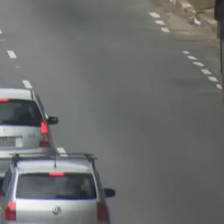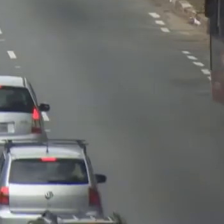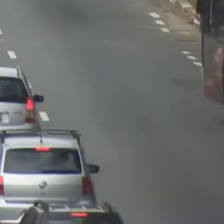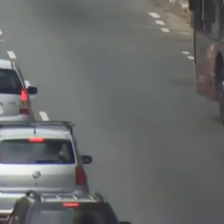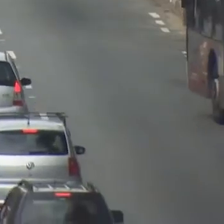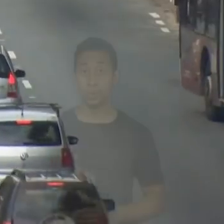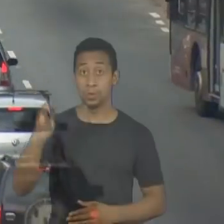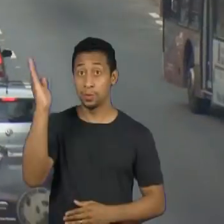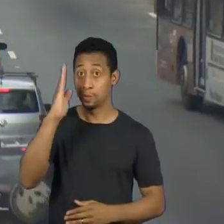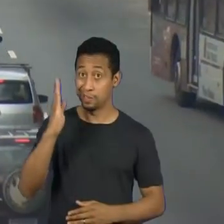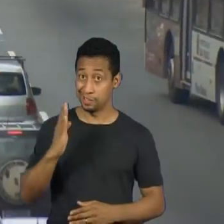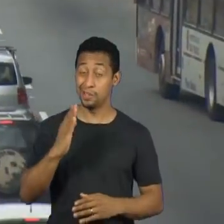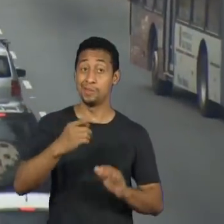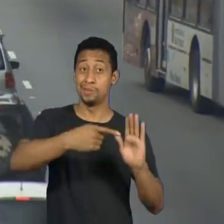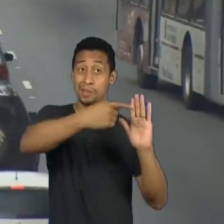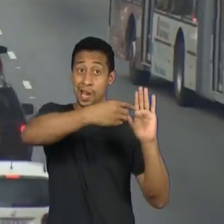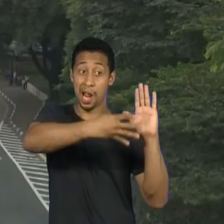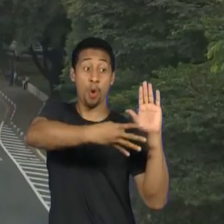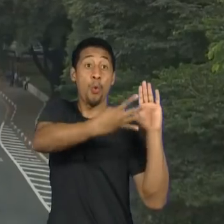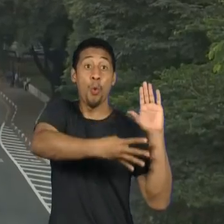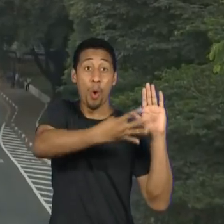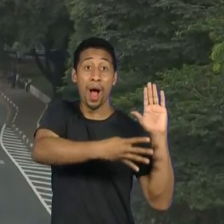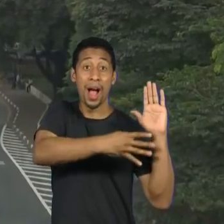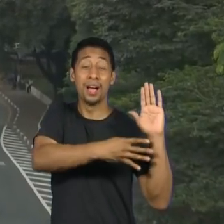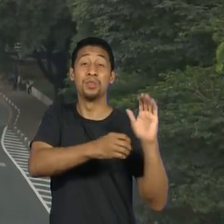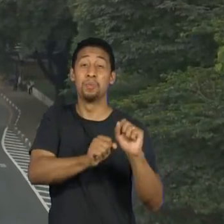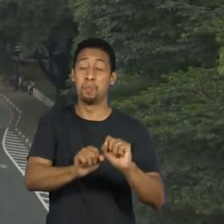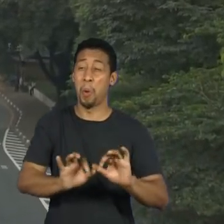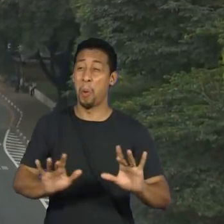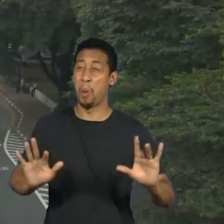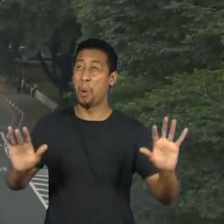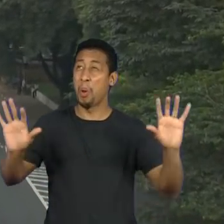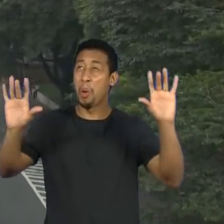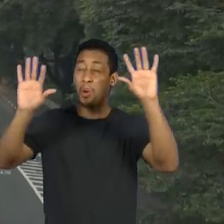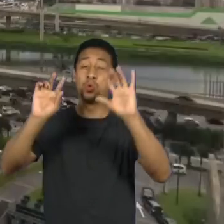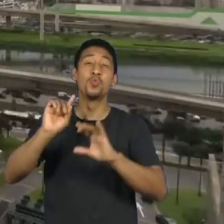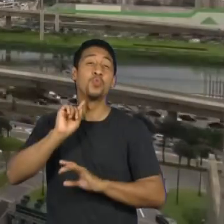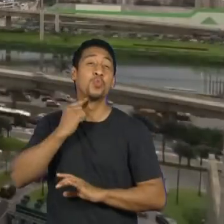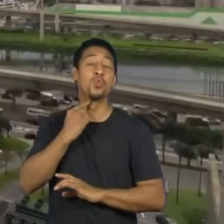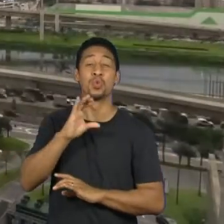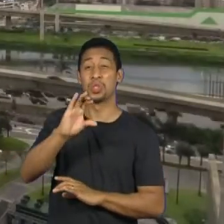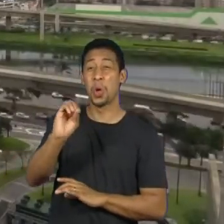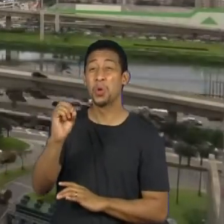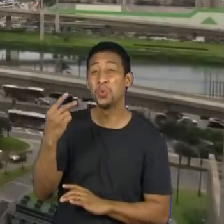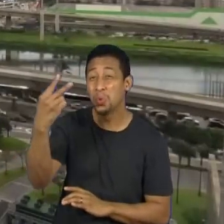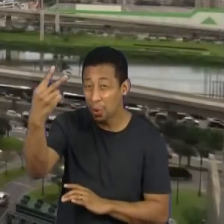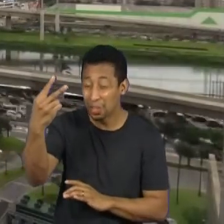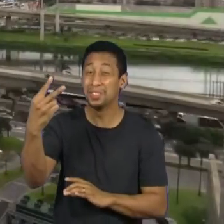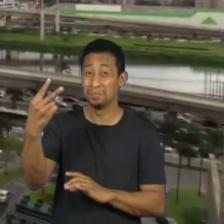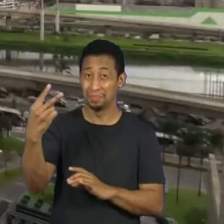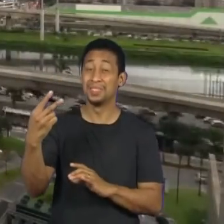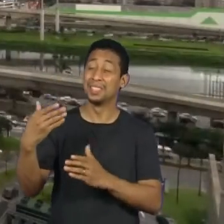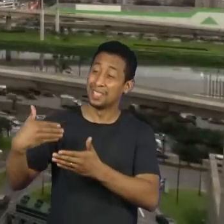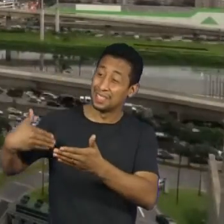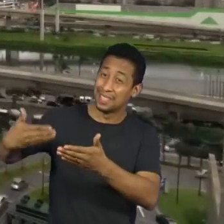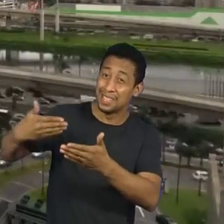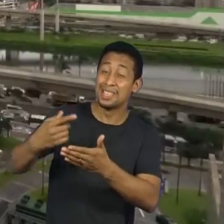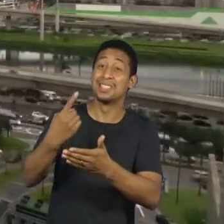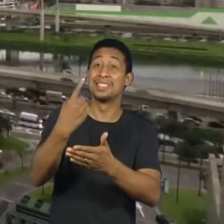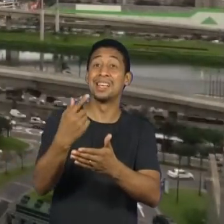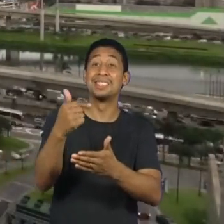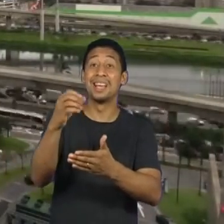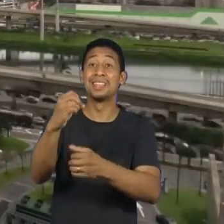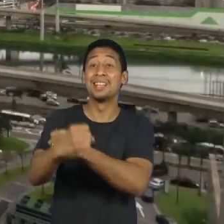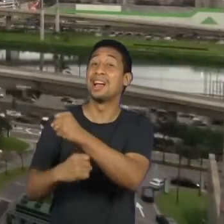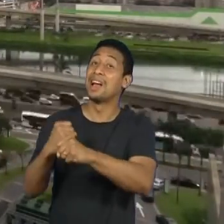O Brasil foi o 4º maior emissor de dióxido de carbono do mundo nos últimos 170